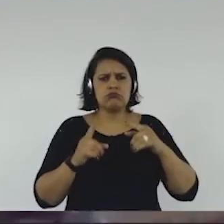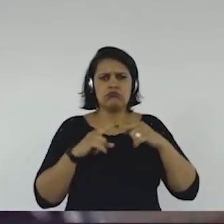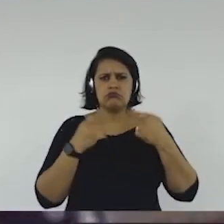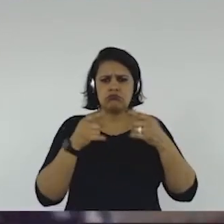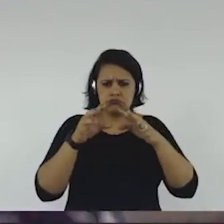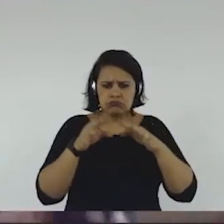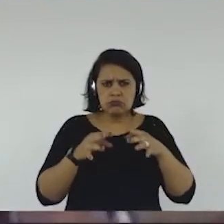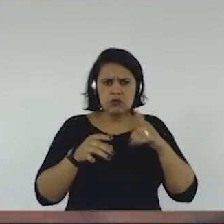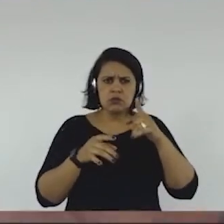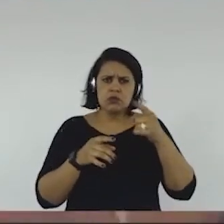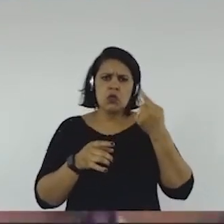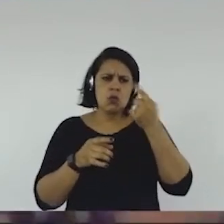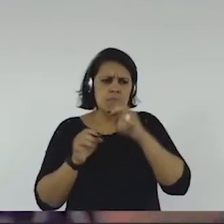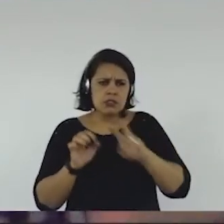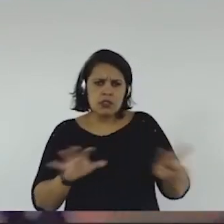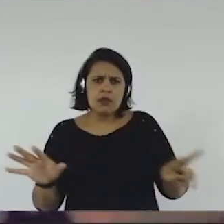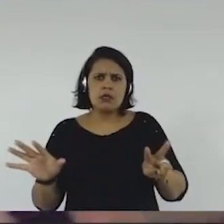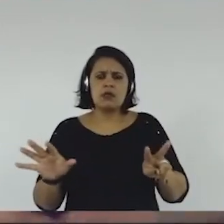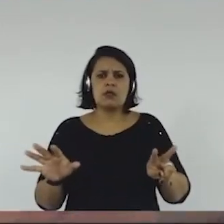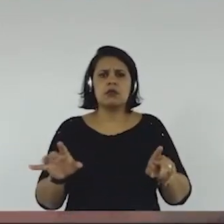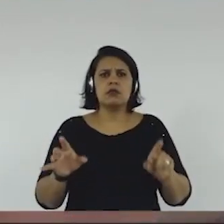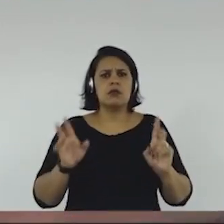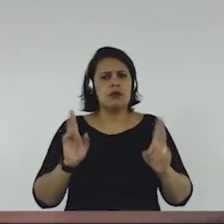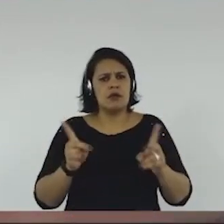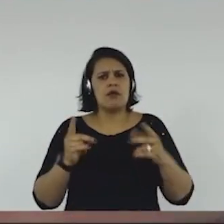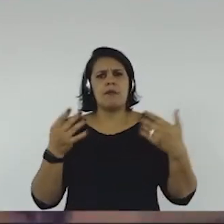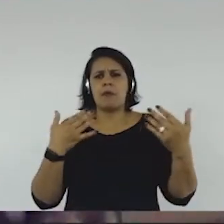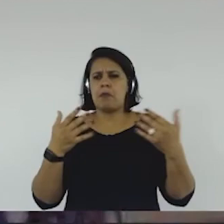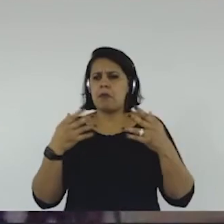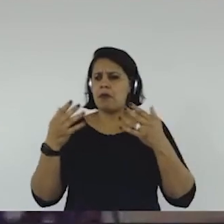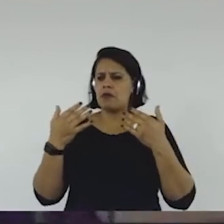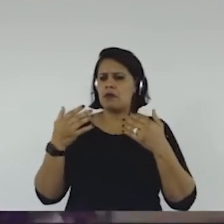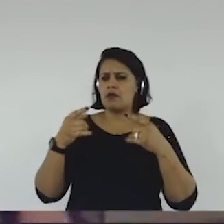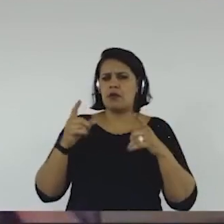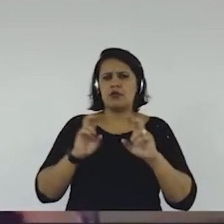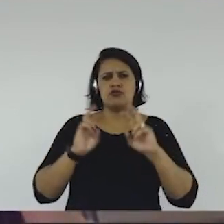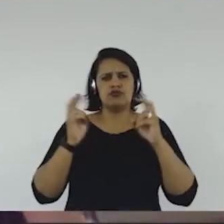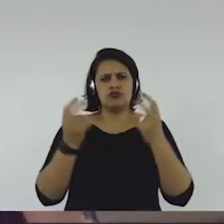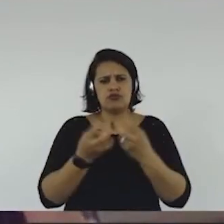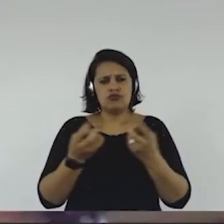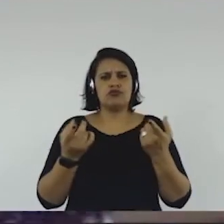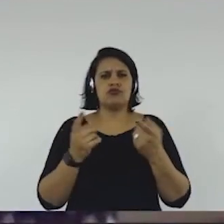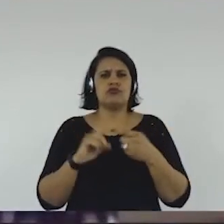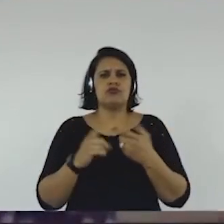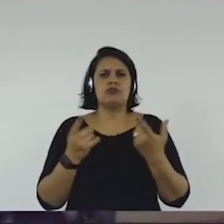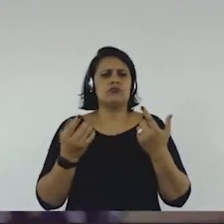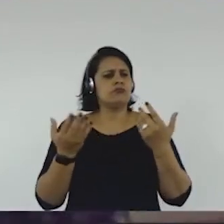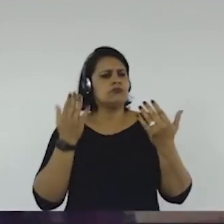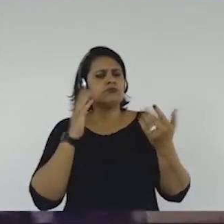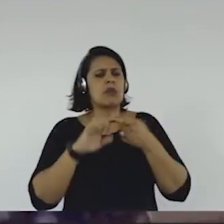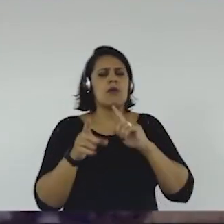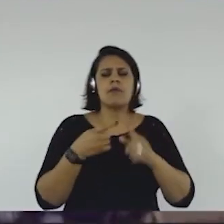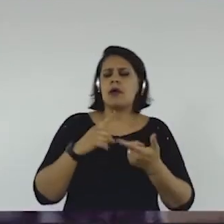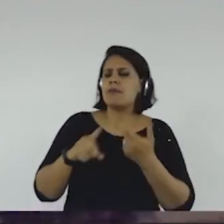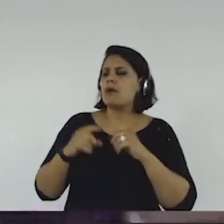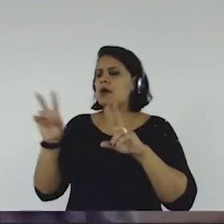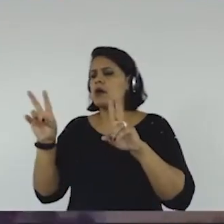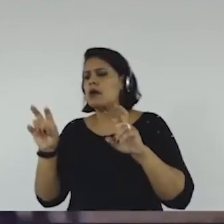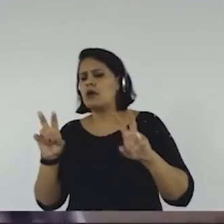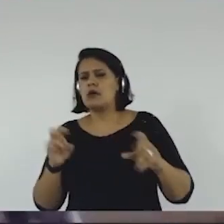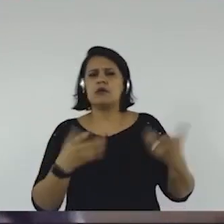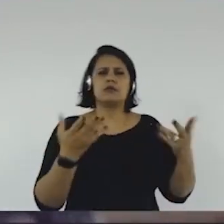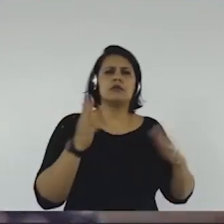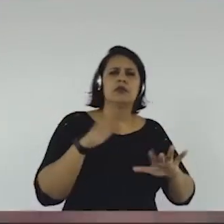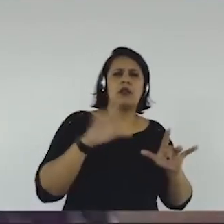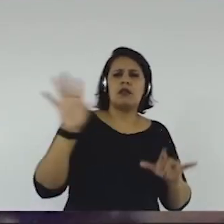uma semana almoçando com os árbitros, deliberando sobre o procedimento, comentando, olha, esse aqui